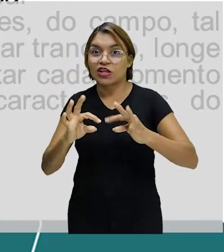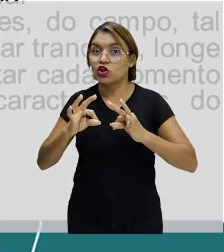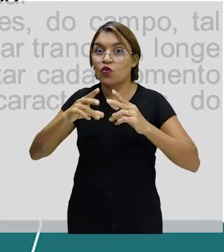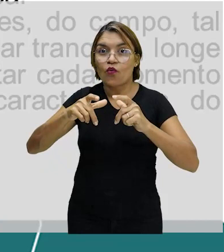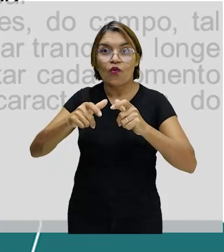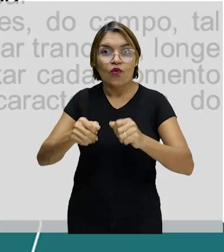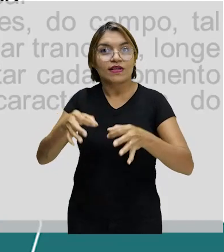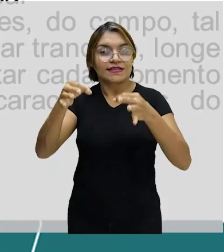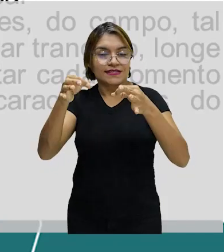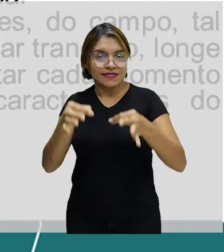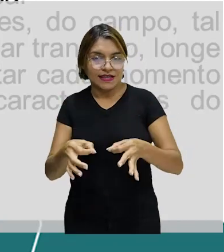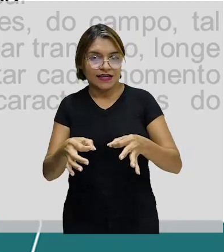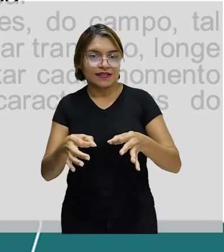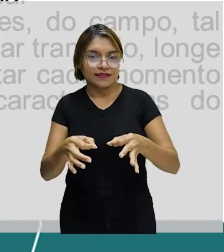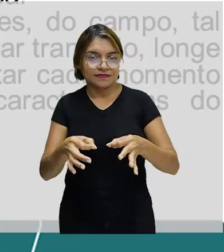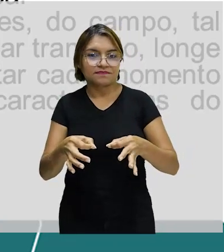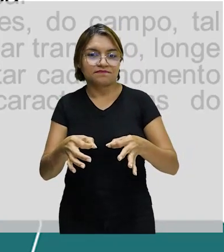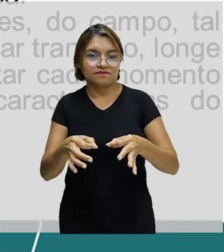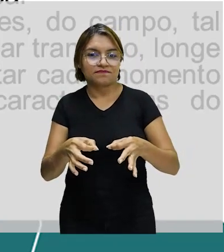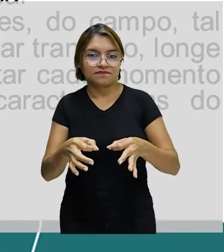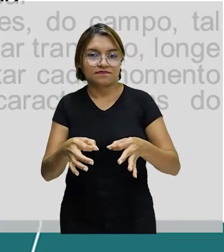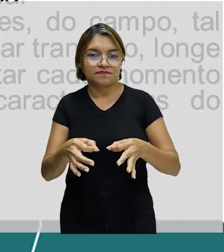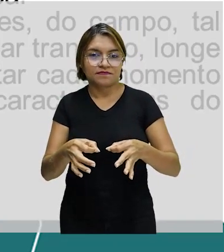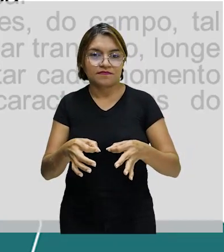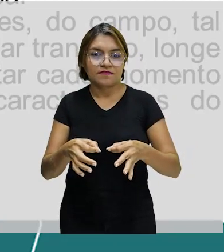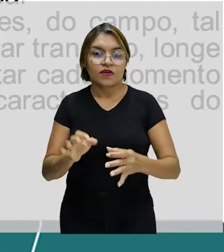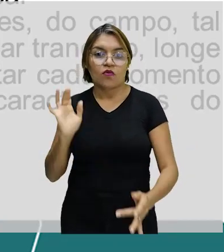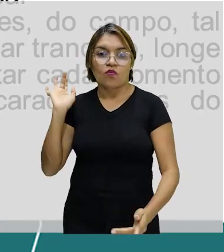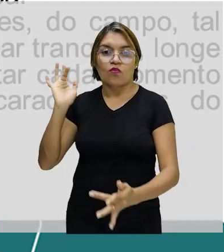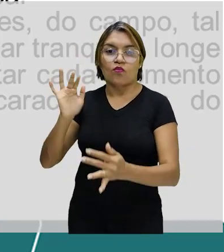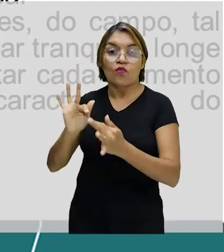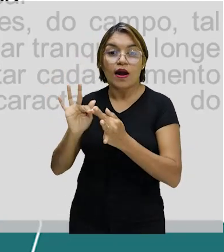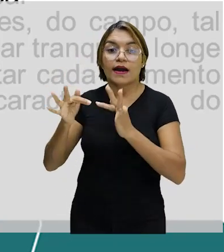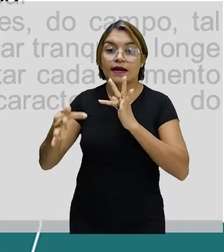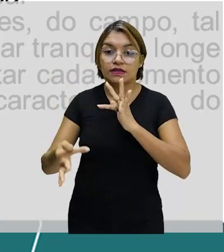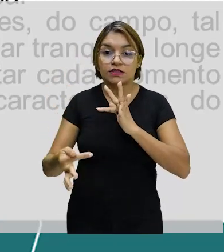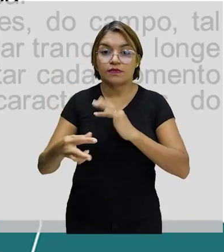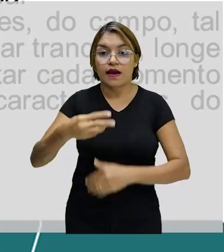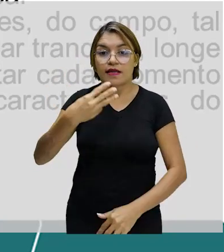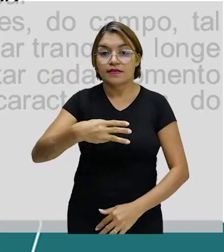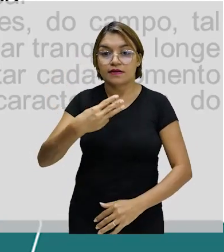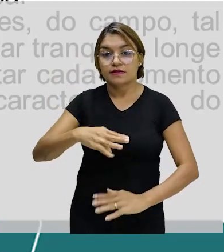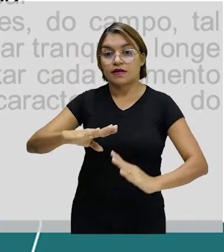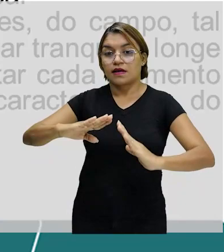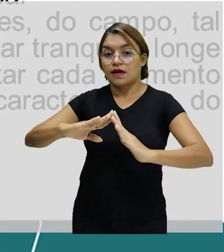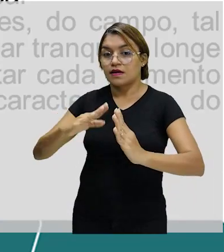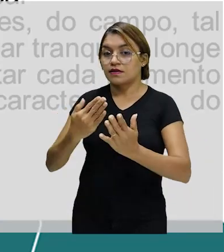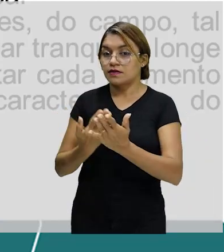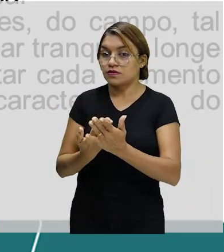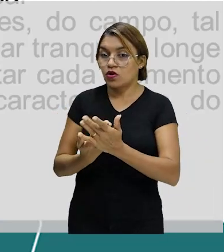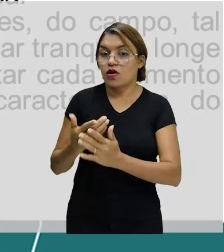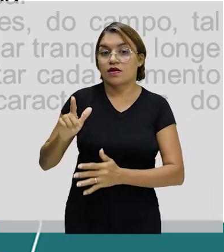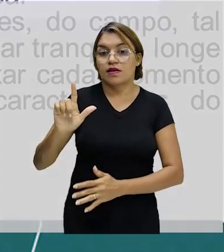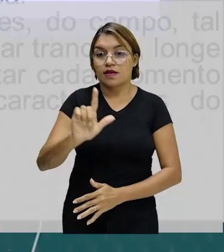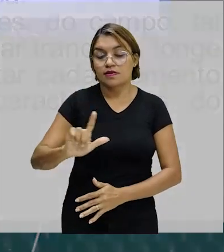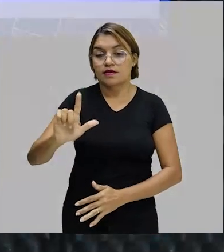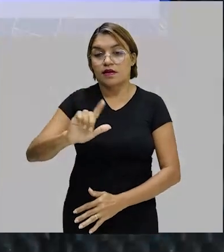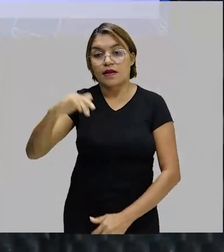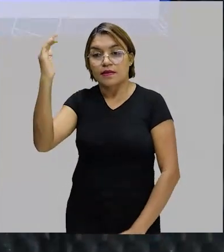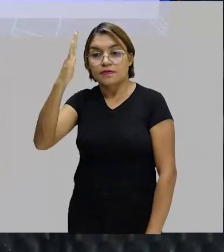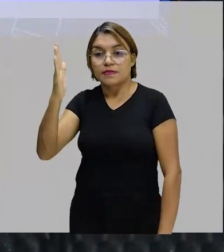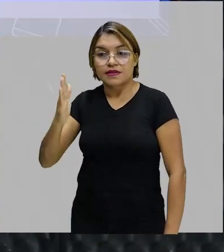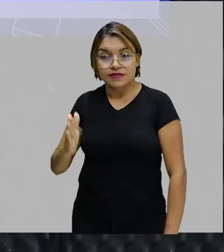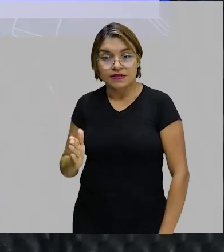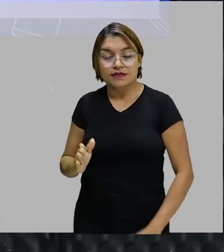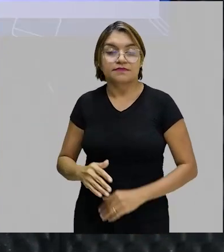certas, né? O arcadismo é a terceira escola literária brasileira e junto com o quinhentismo e com o barroco fazem parte da era